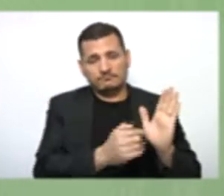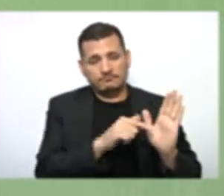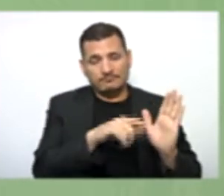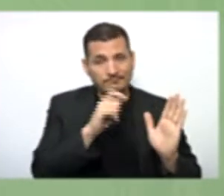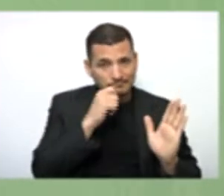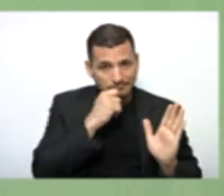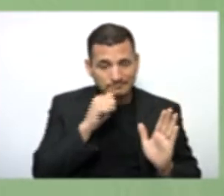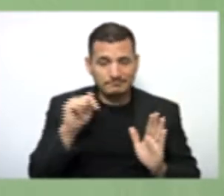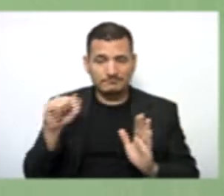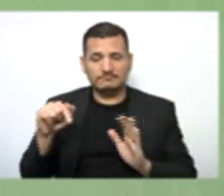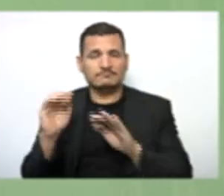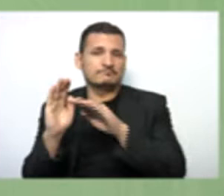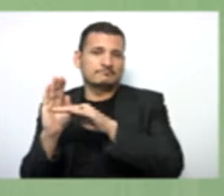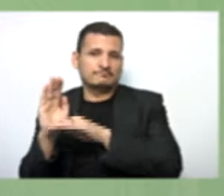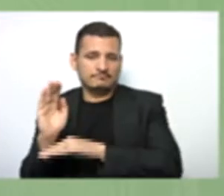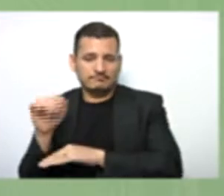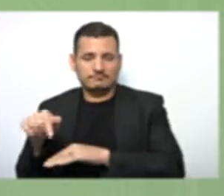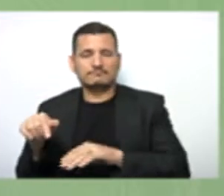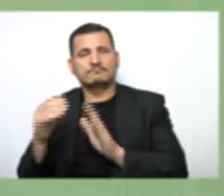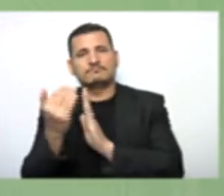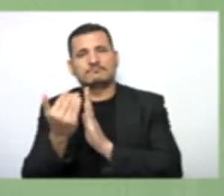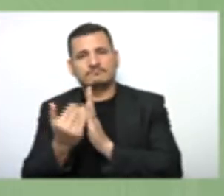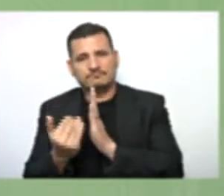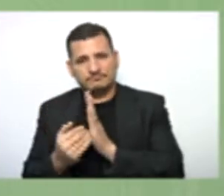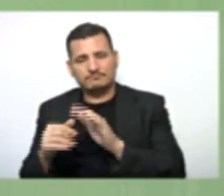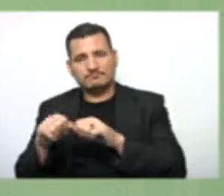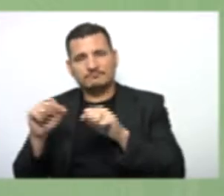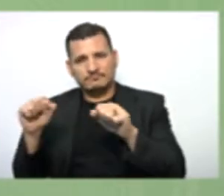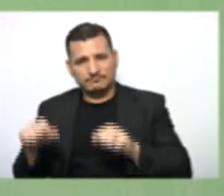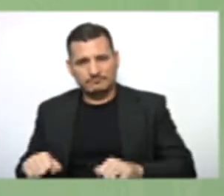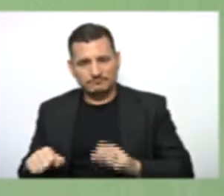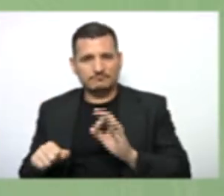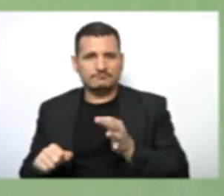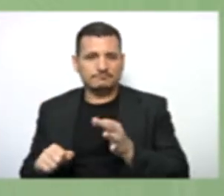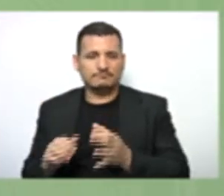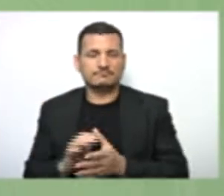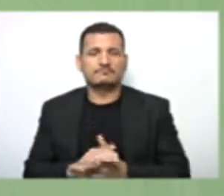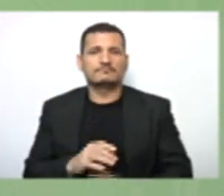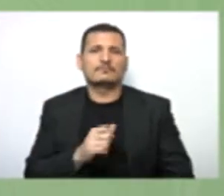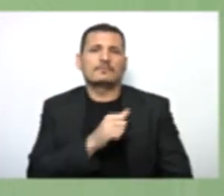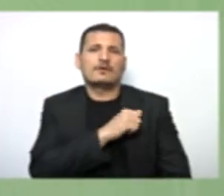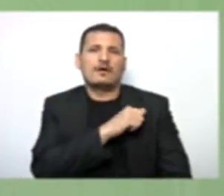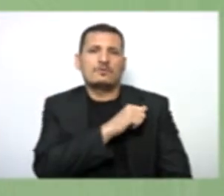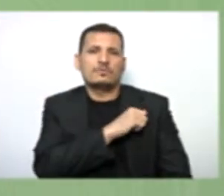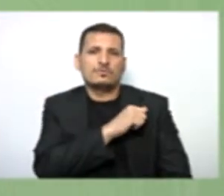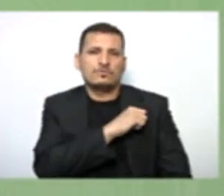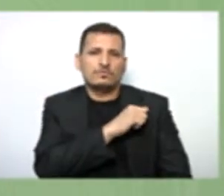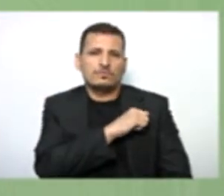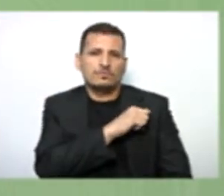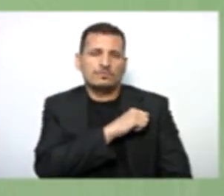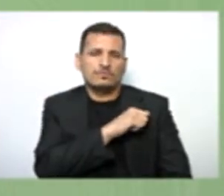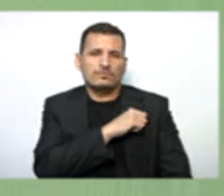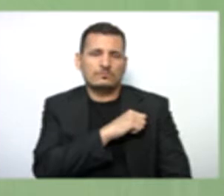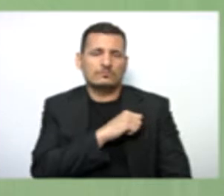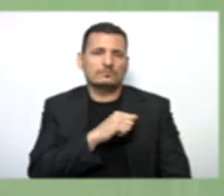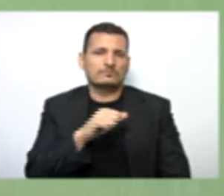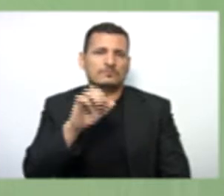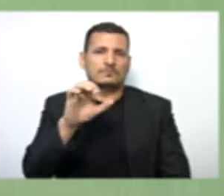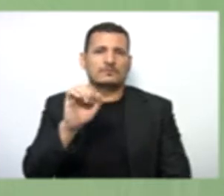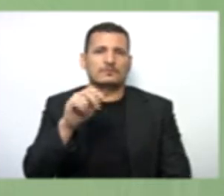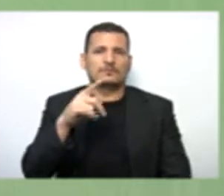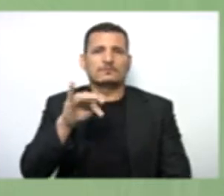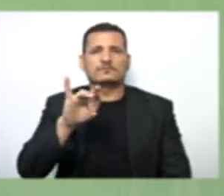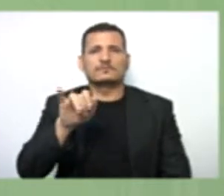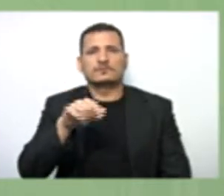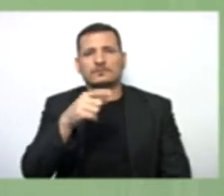as instruções de um programa, ok? Professor, o nosso aluno Claudenils, lá do Espigão do Oeste, já respondeu o que é o